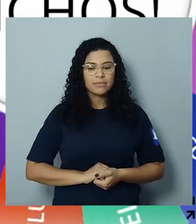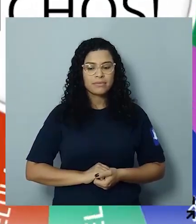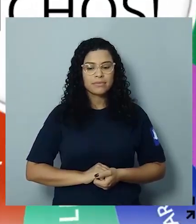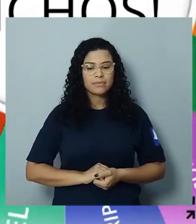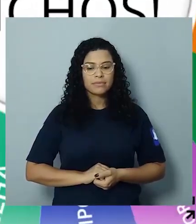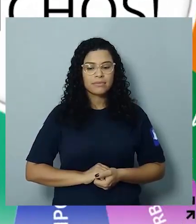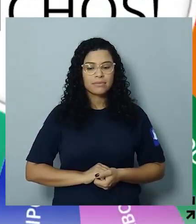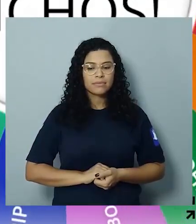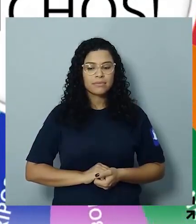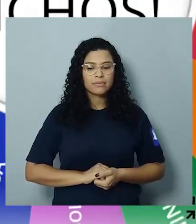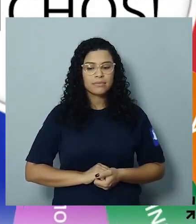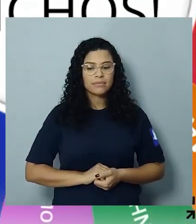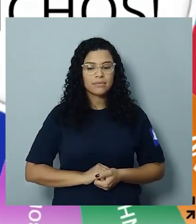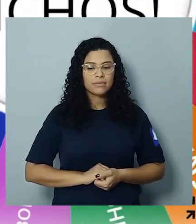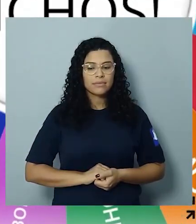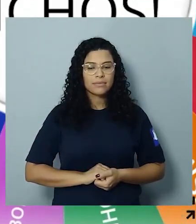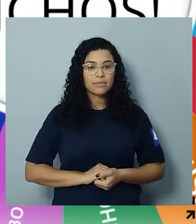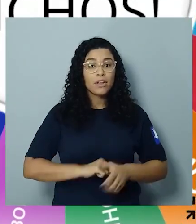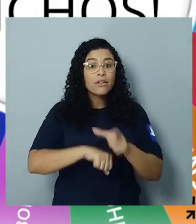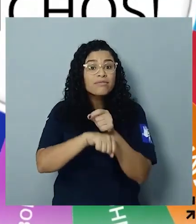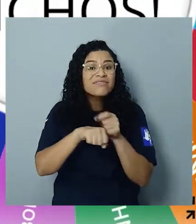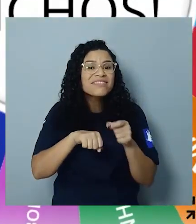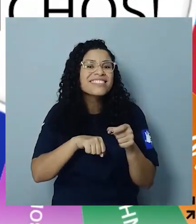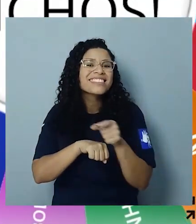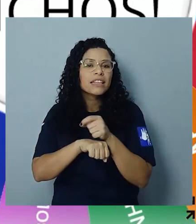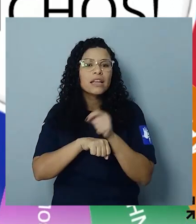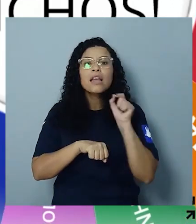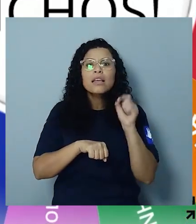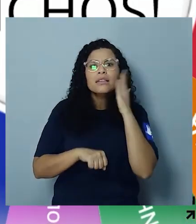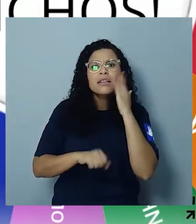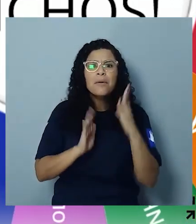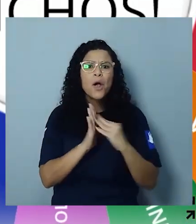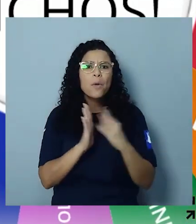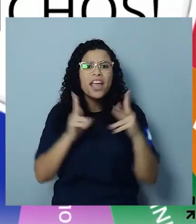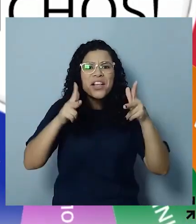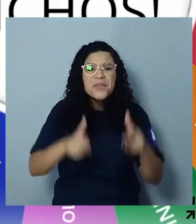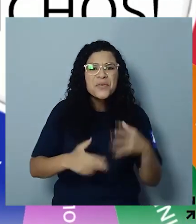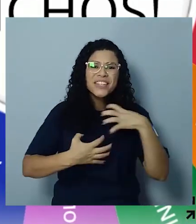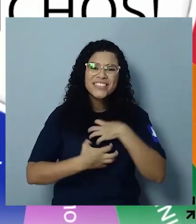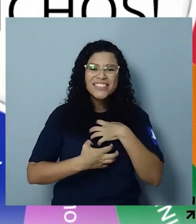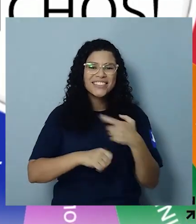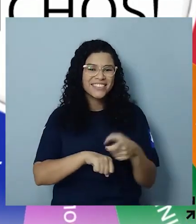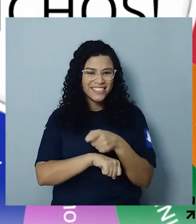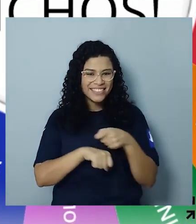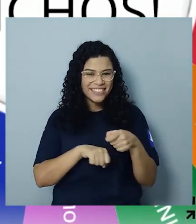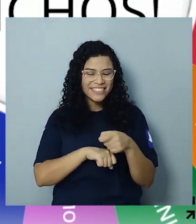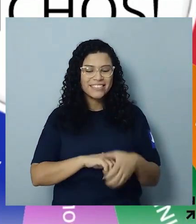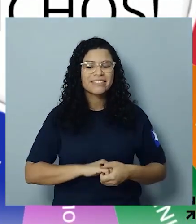E aí a formiga quem sabe imitar uma